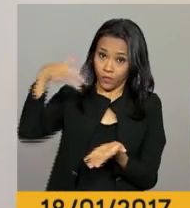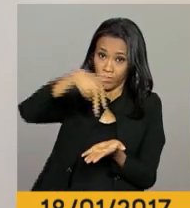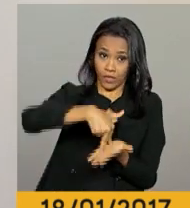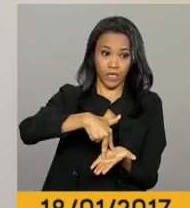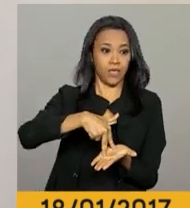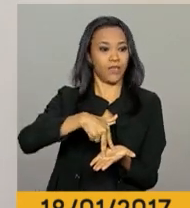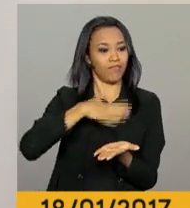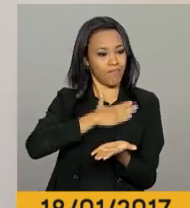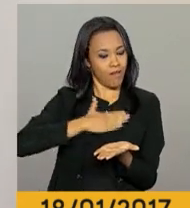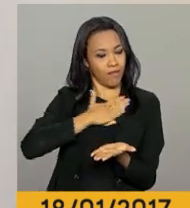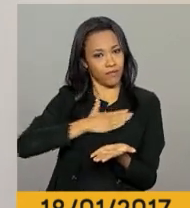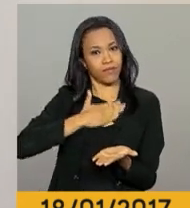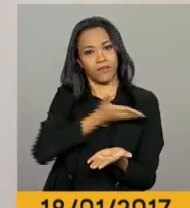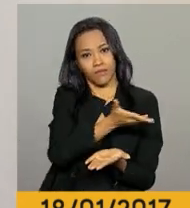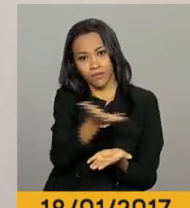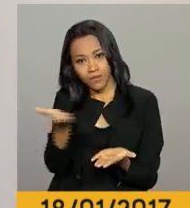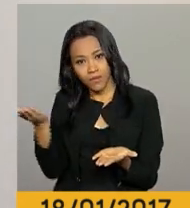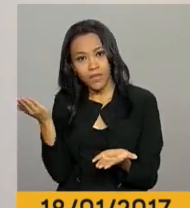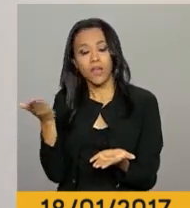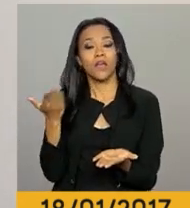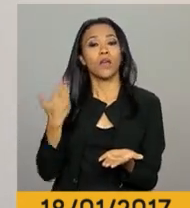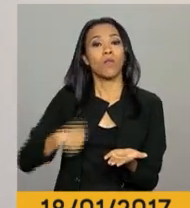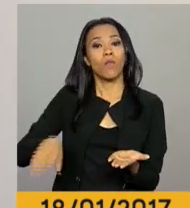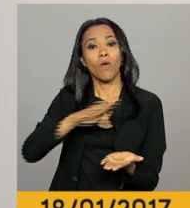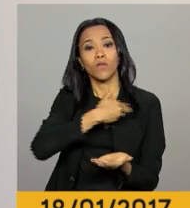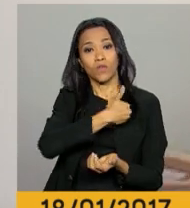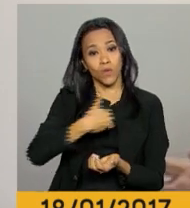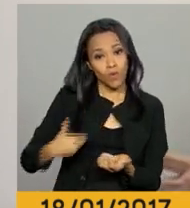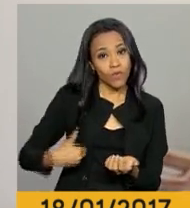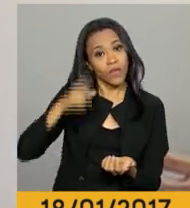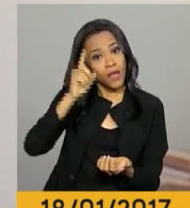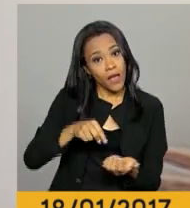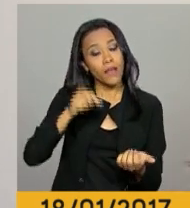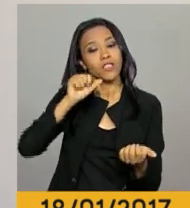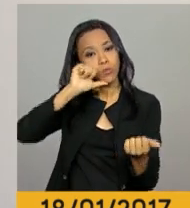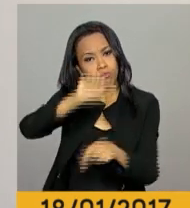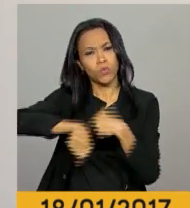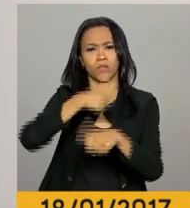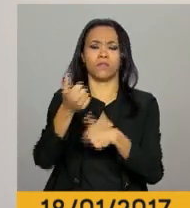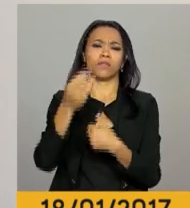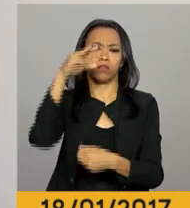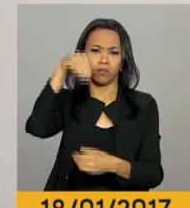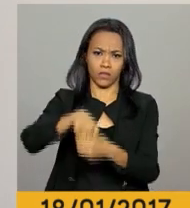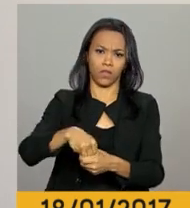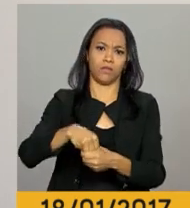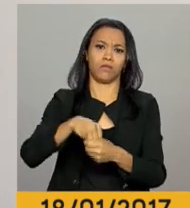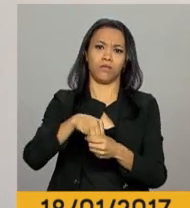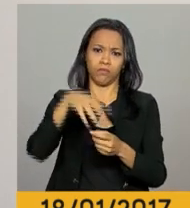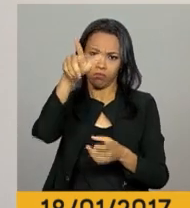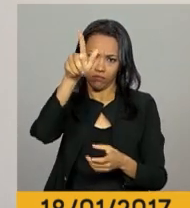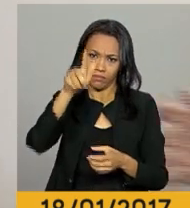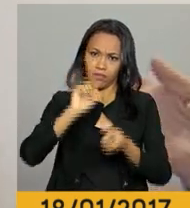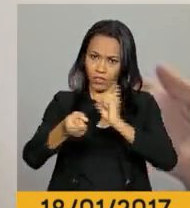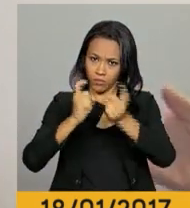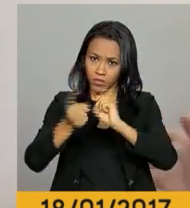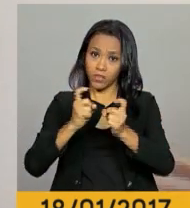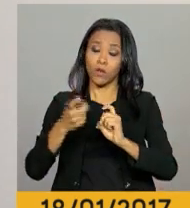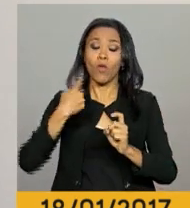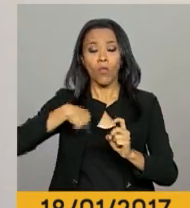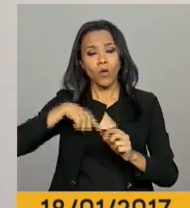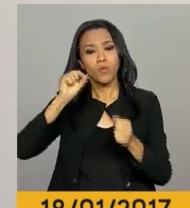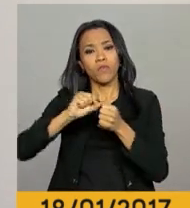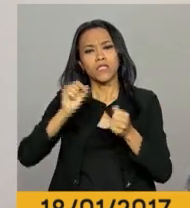prazer redobrado né o nosso governo é um governo das reformas Nós queremos fazer como estamos fazendo todas as